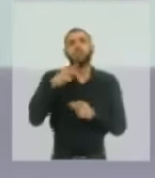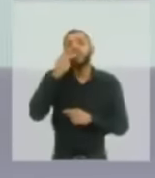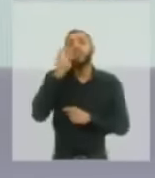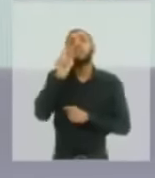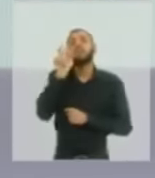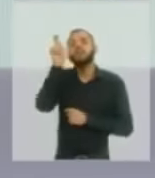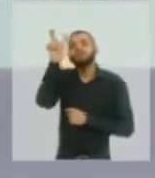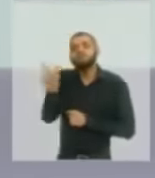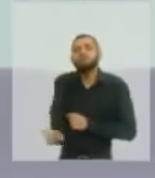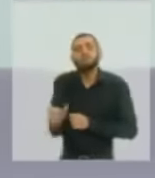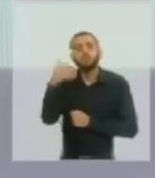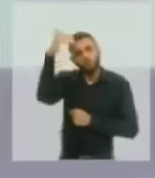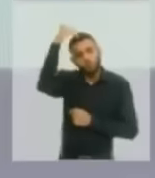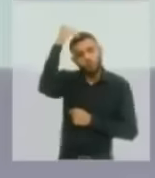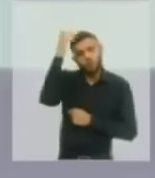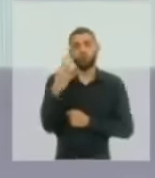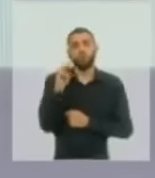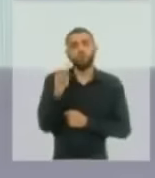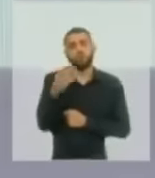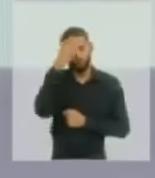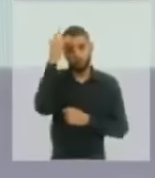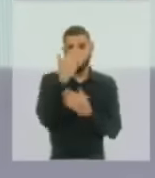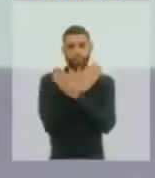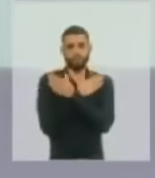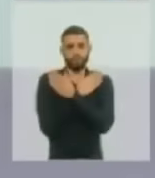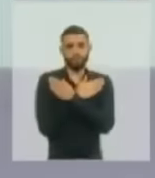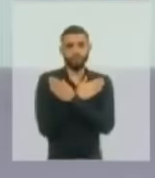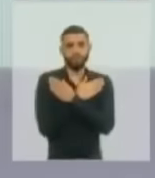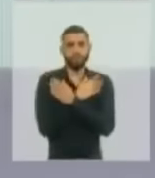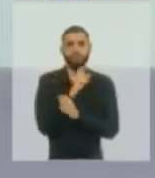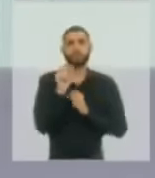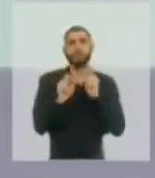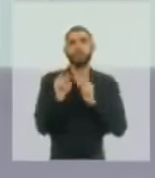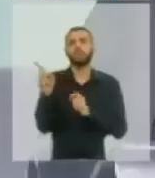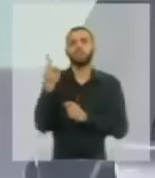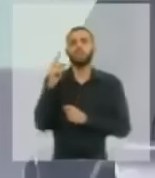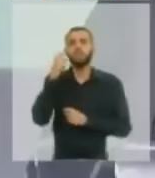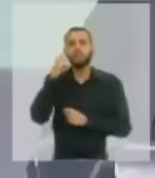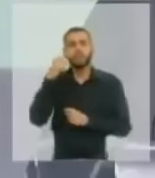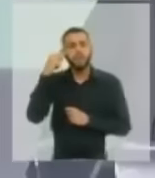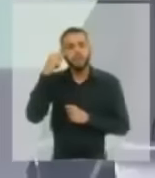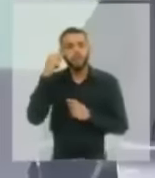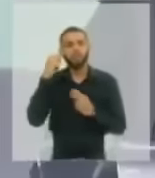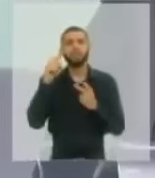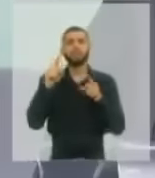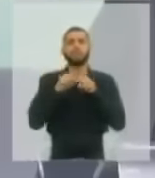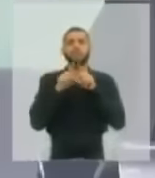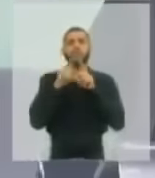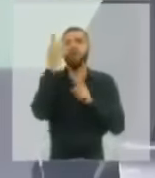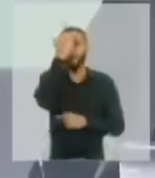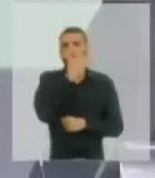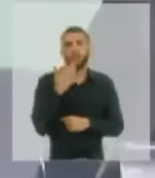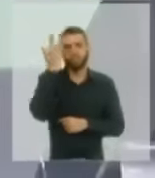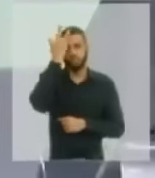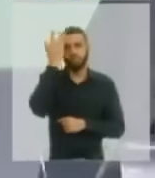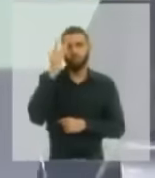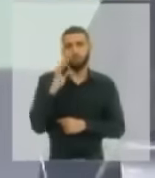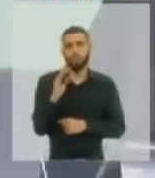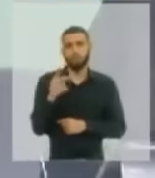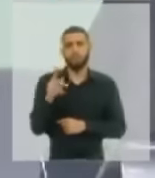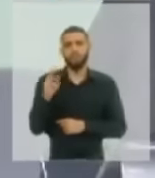estamos com 14 milhões de desempregados representam eles ali meirelles ea e haddad pt